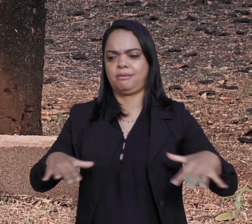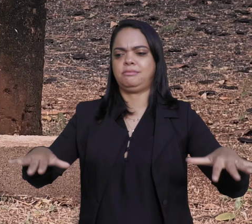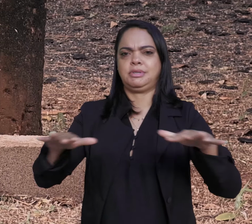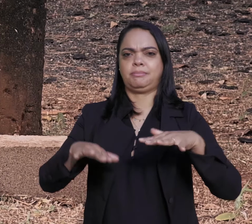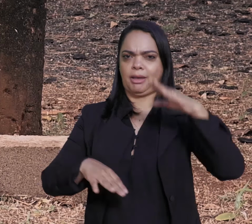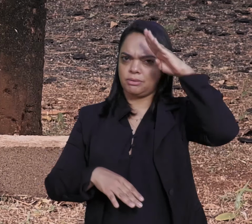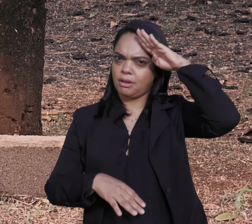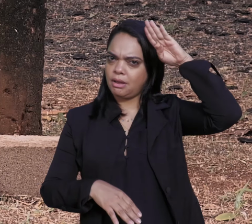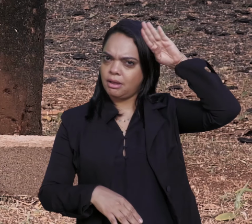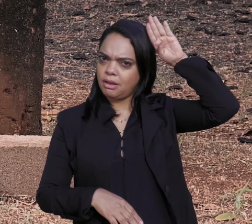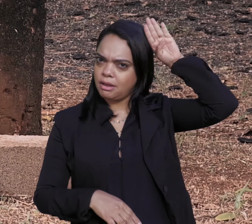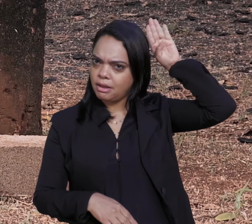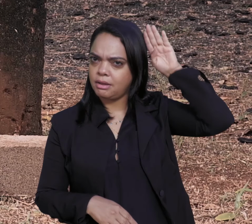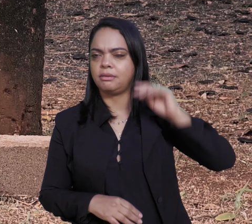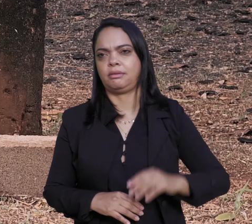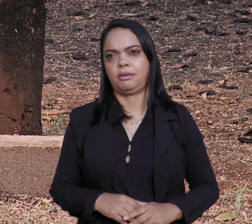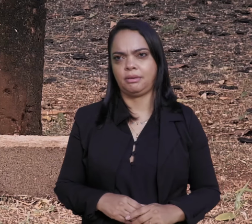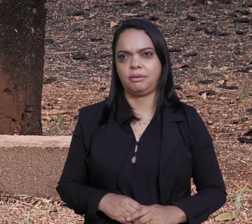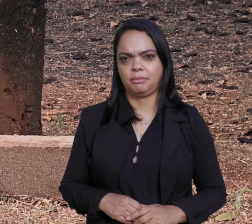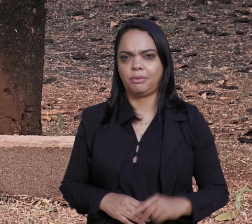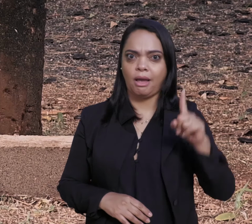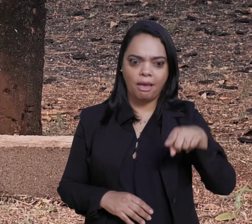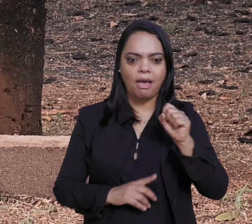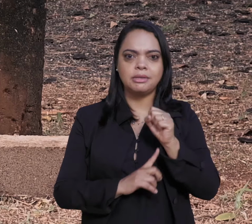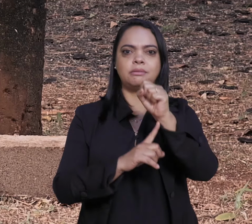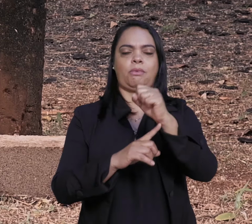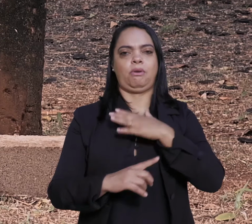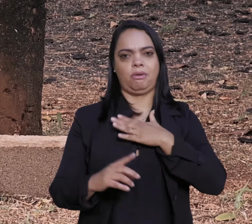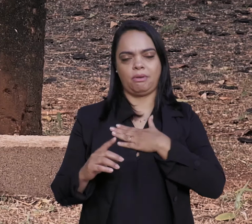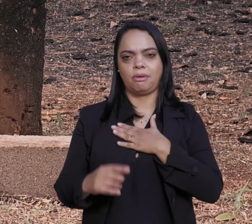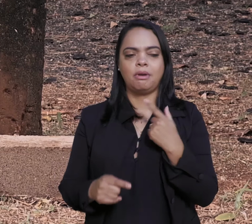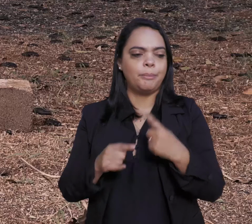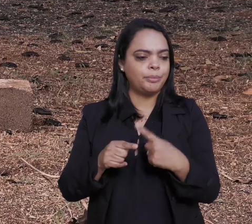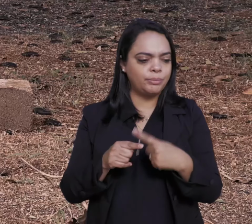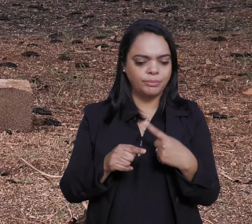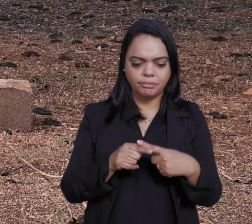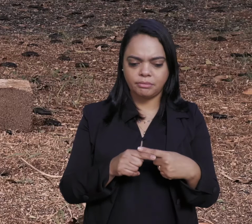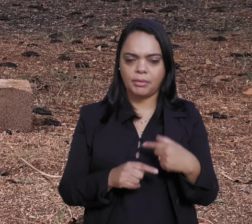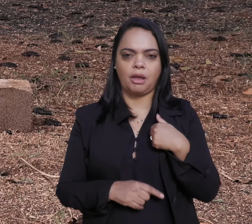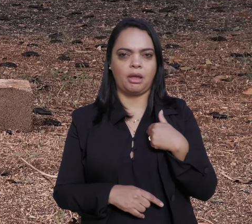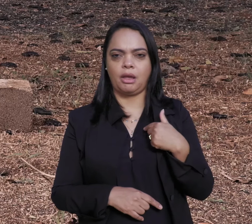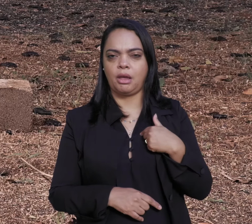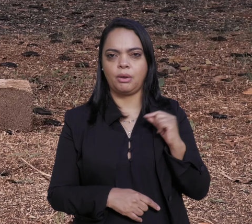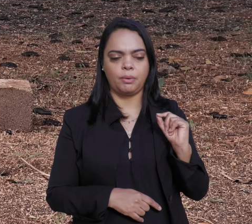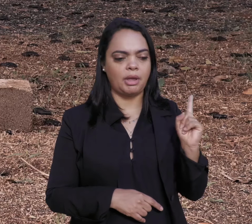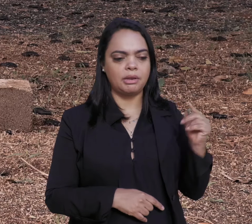acadêmico, e a placa é extremamente simbólica para mim. Porque eu não vinha no bloco